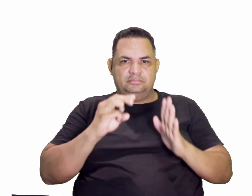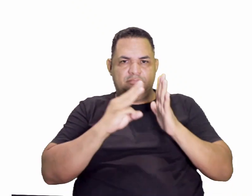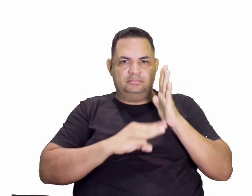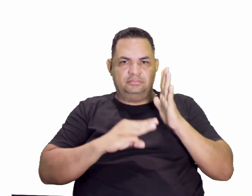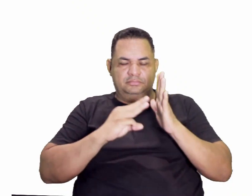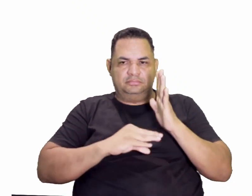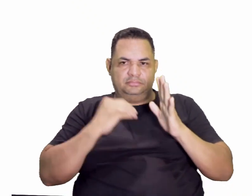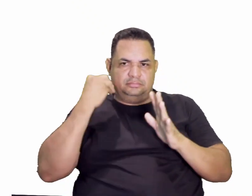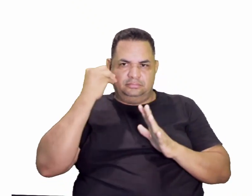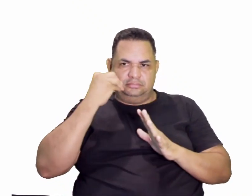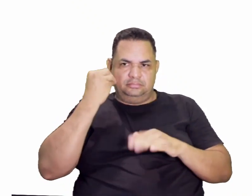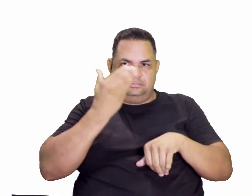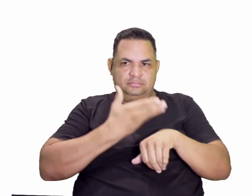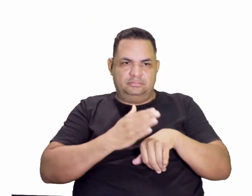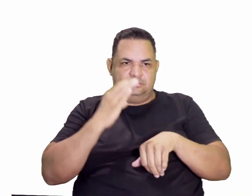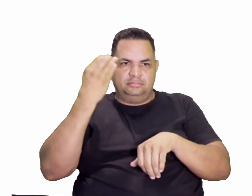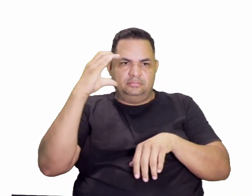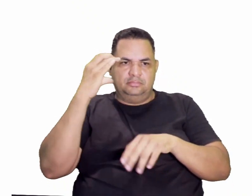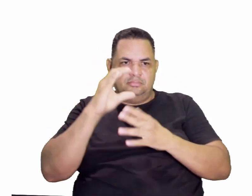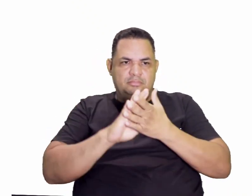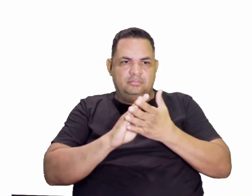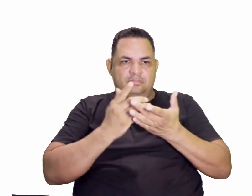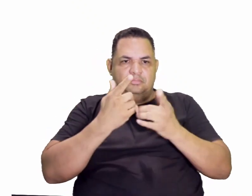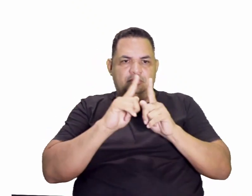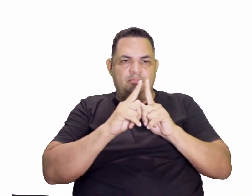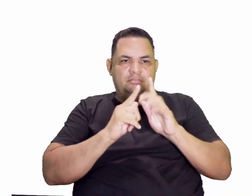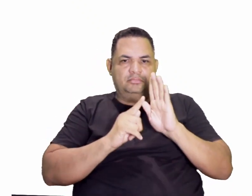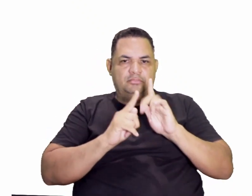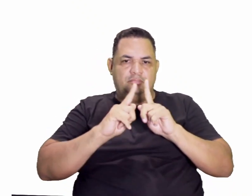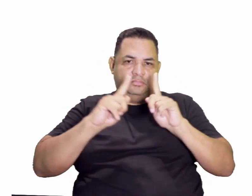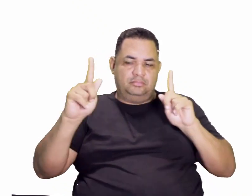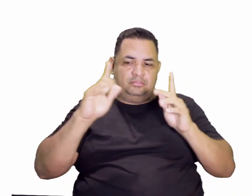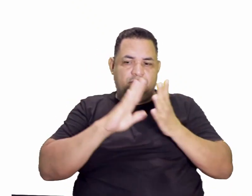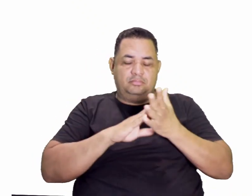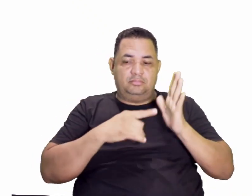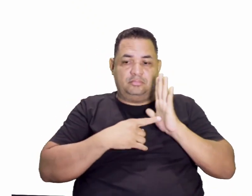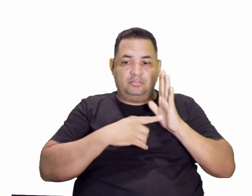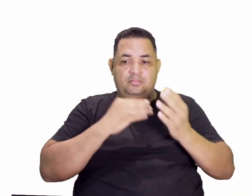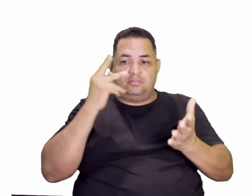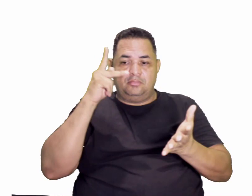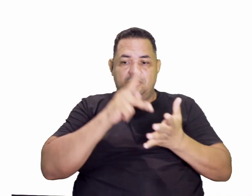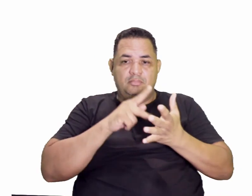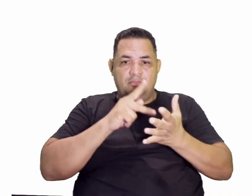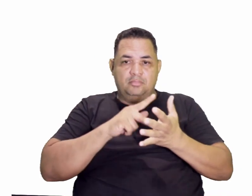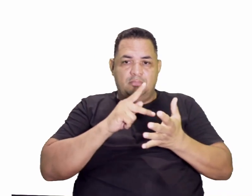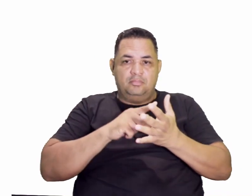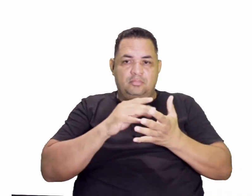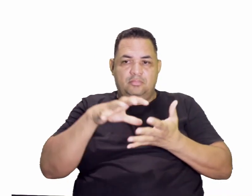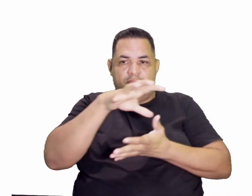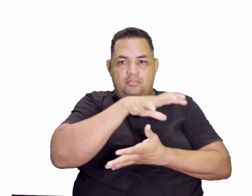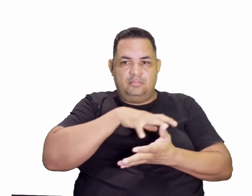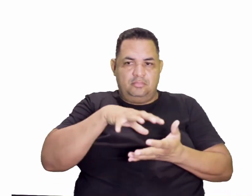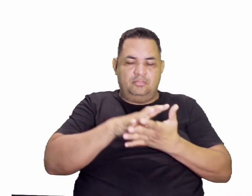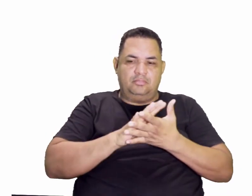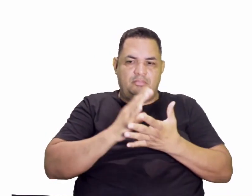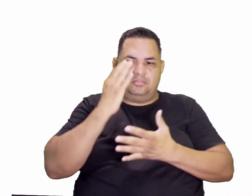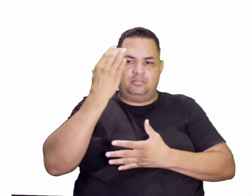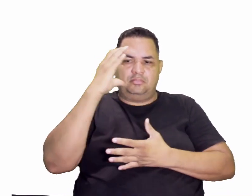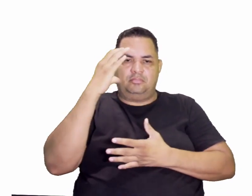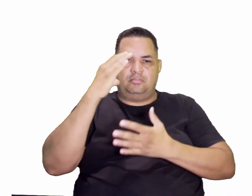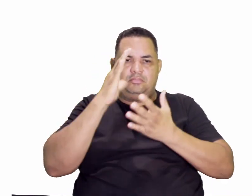experimental na prática científica por Galileu representou uma verdadeira revolução. A ciência rompia com a